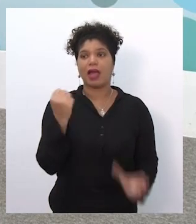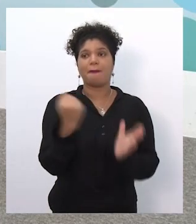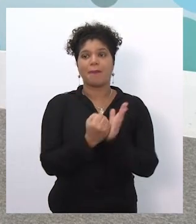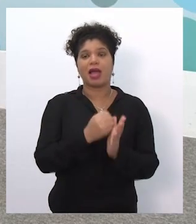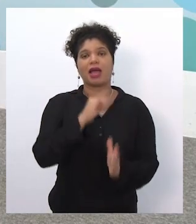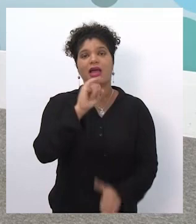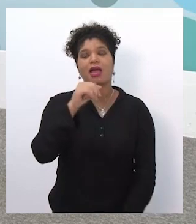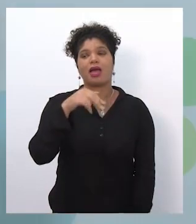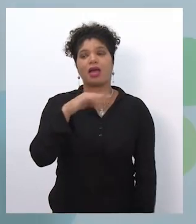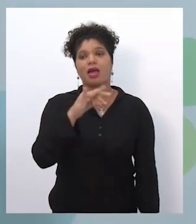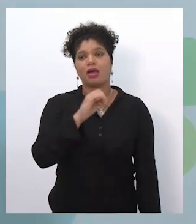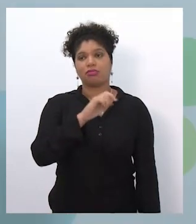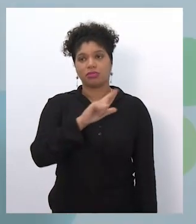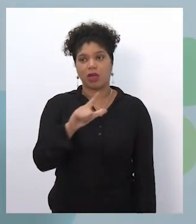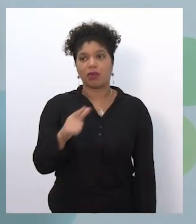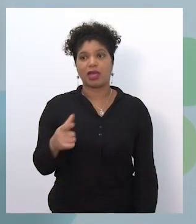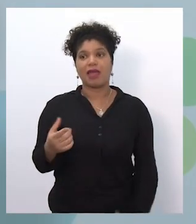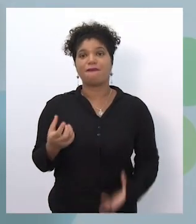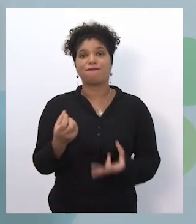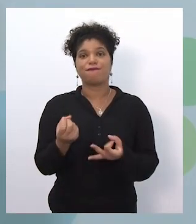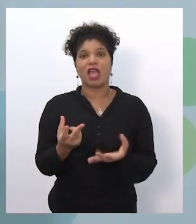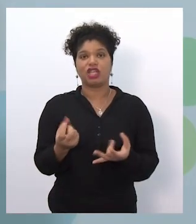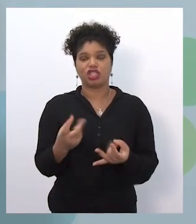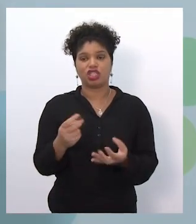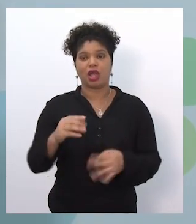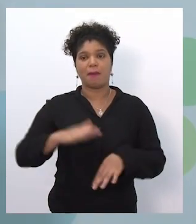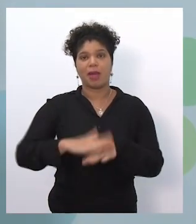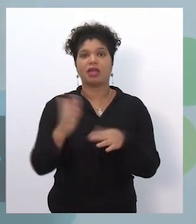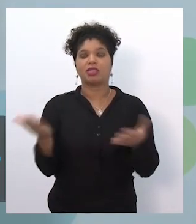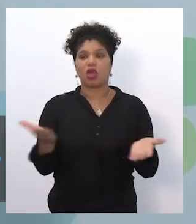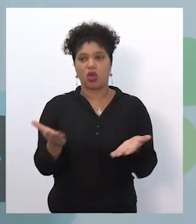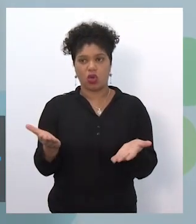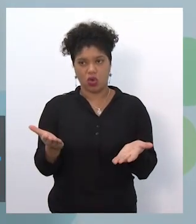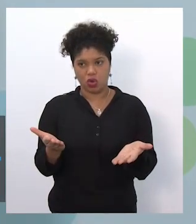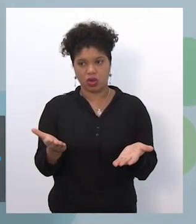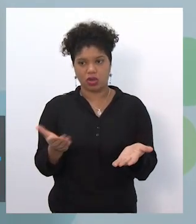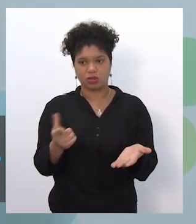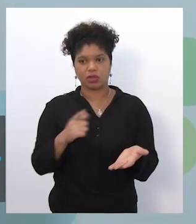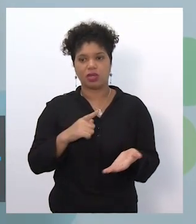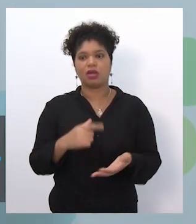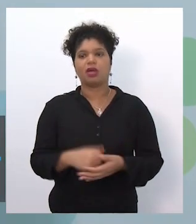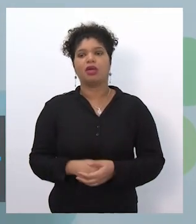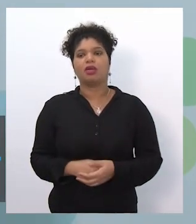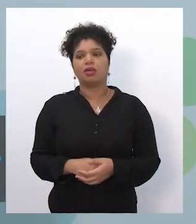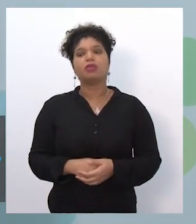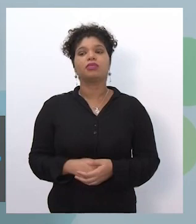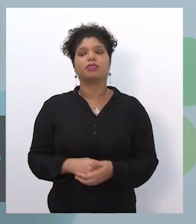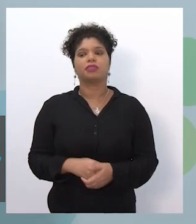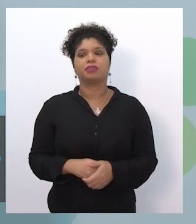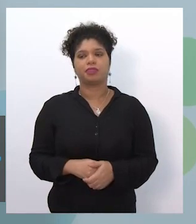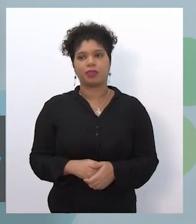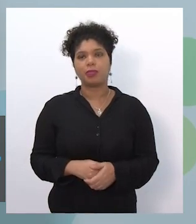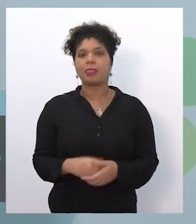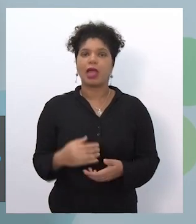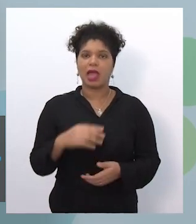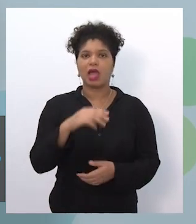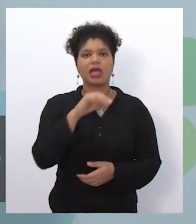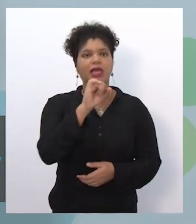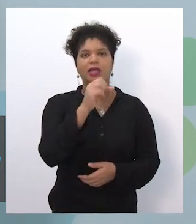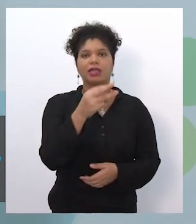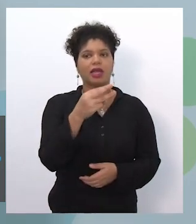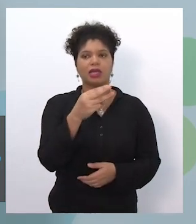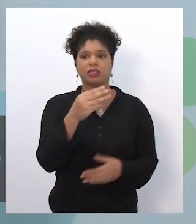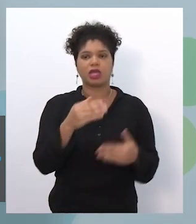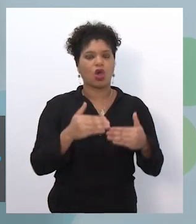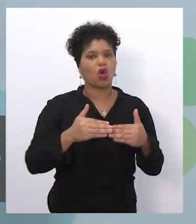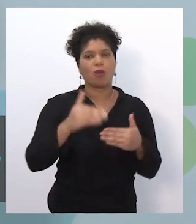que vende mais no mercado hoje, né? Então, o i3 geralmente é o ponto inicial para você